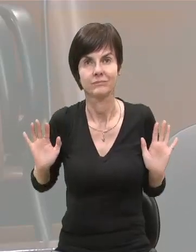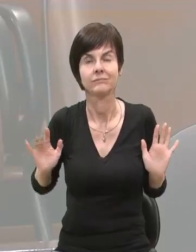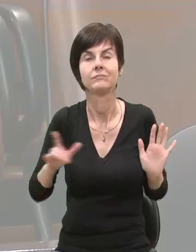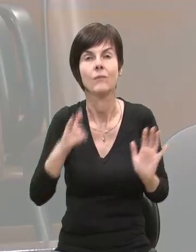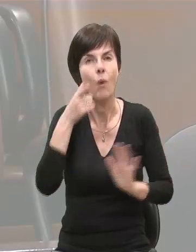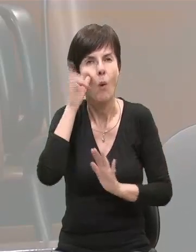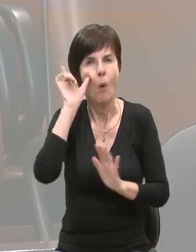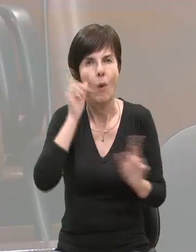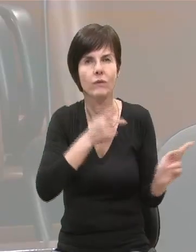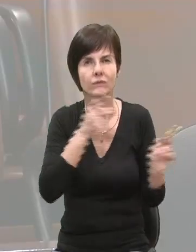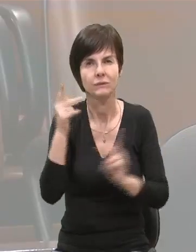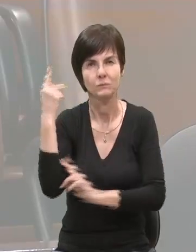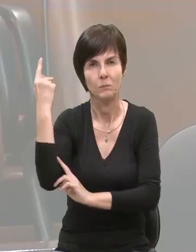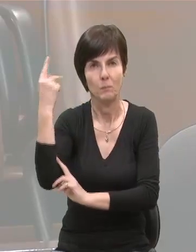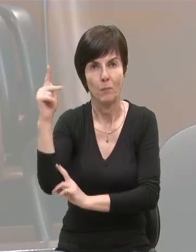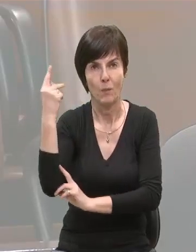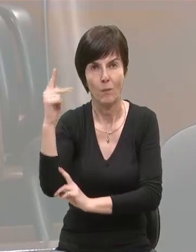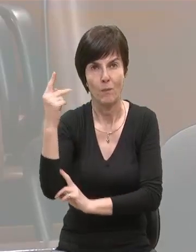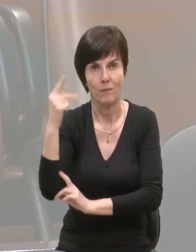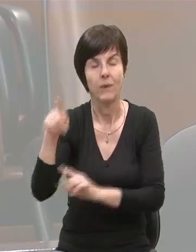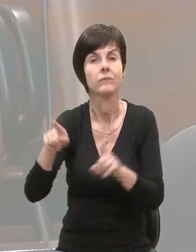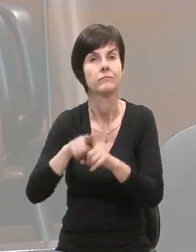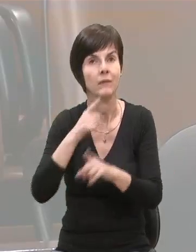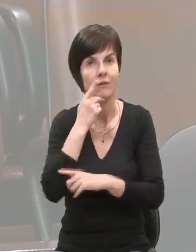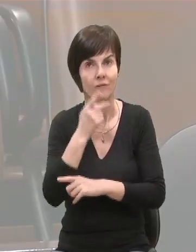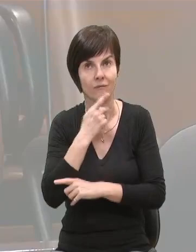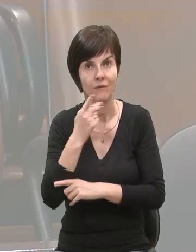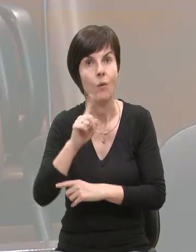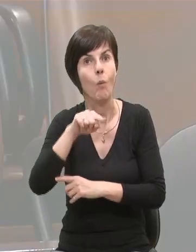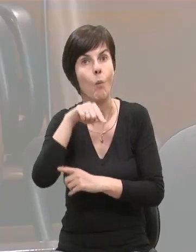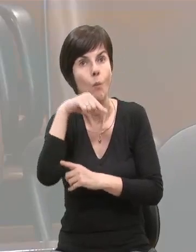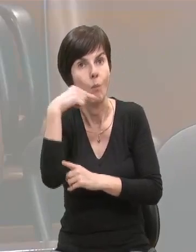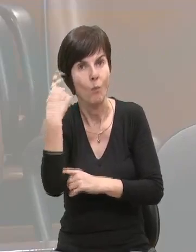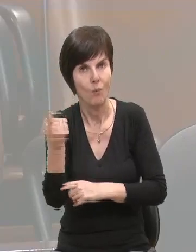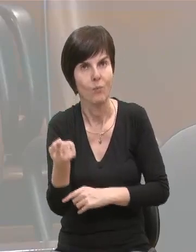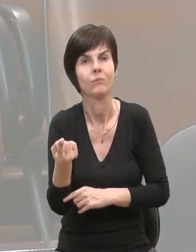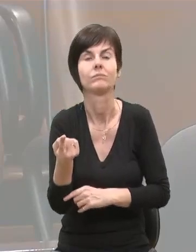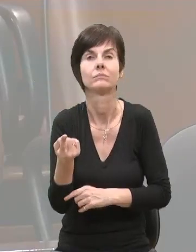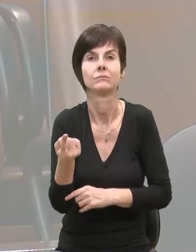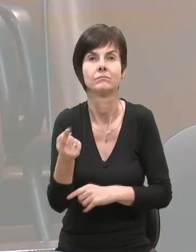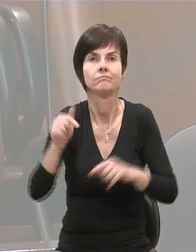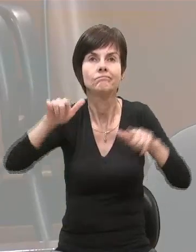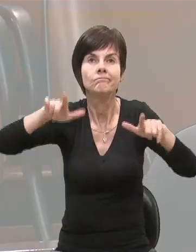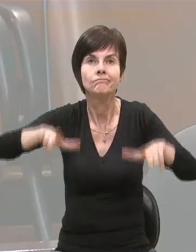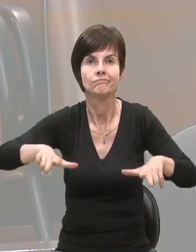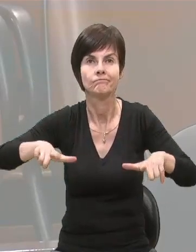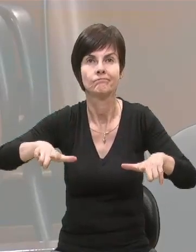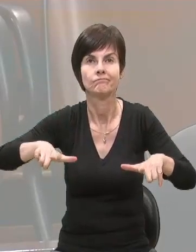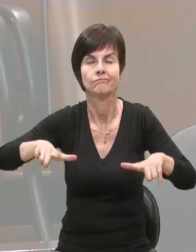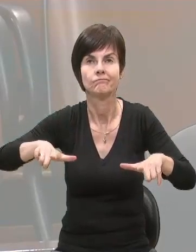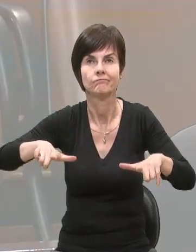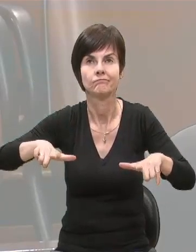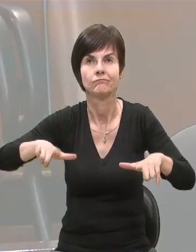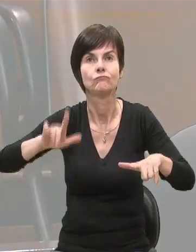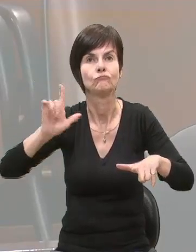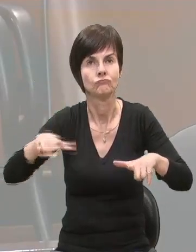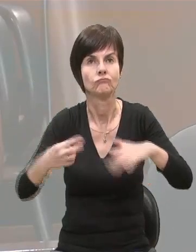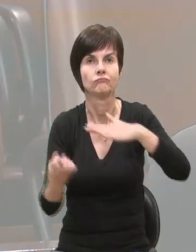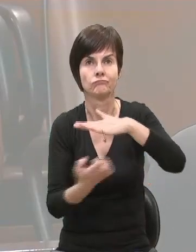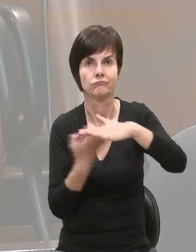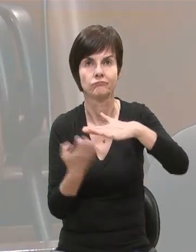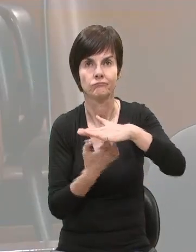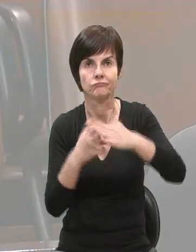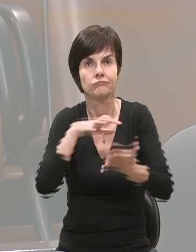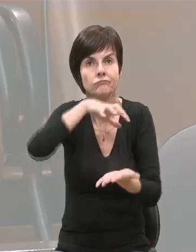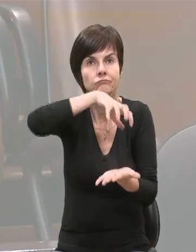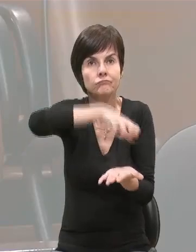ontem no Hospital Pompeia, a própria superintendente disse, já tem um outro espaço, nesse espaço já tem uma outra empresa que ocupará